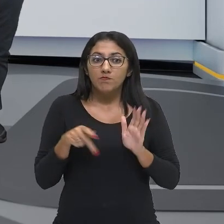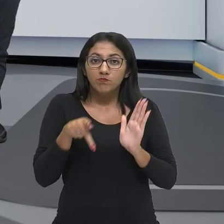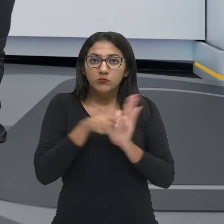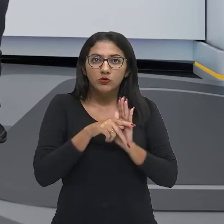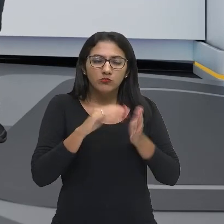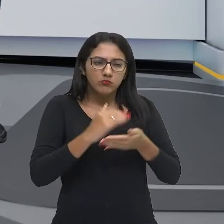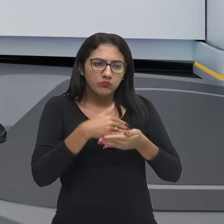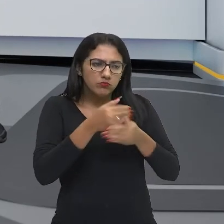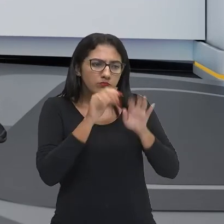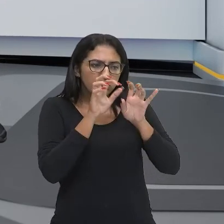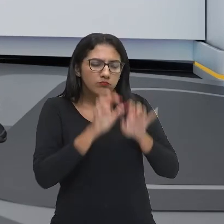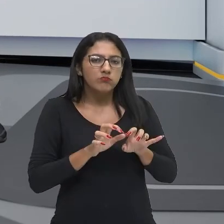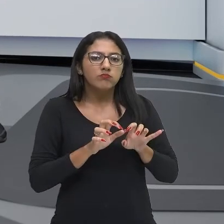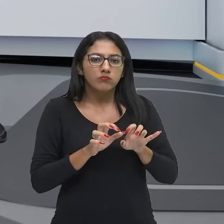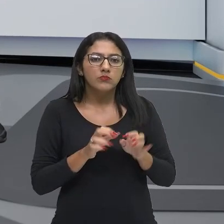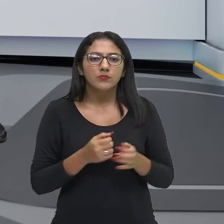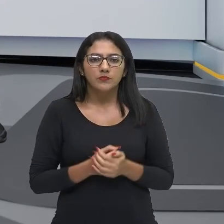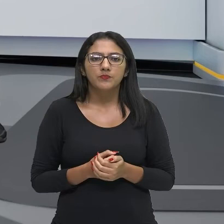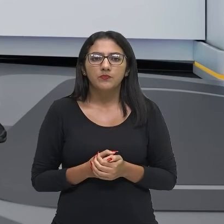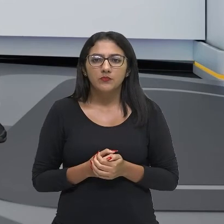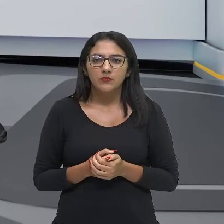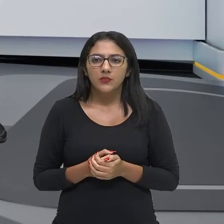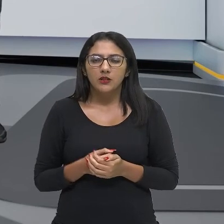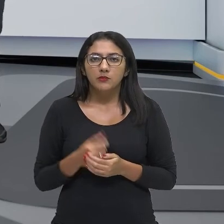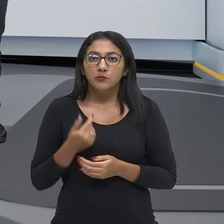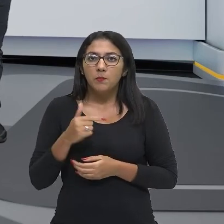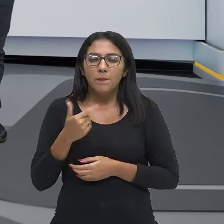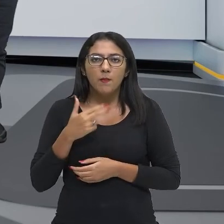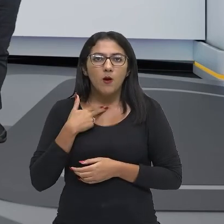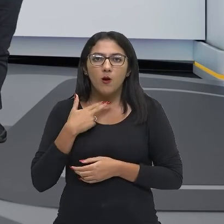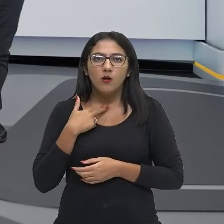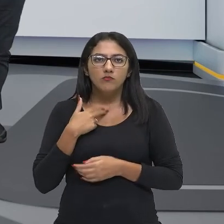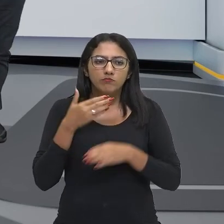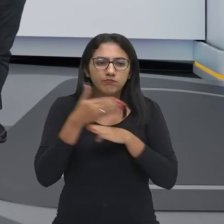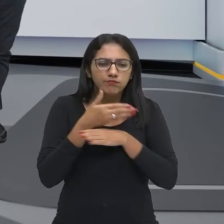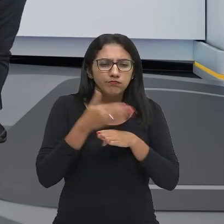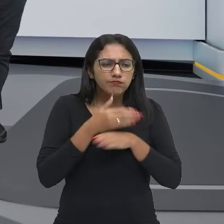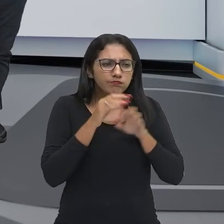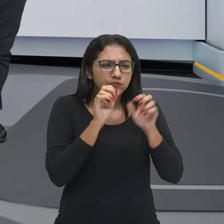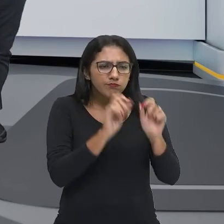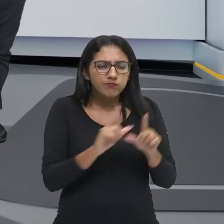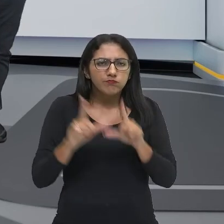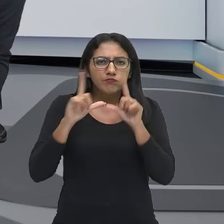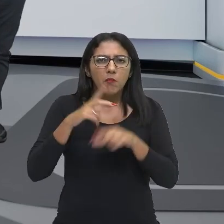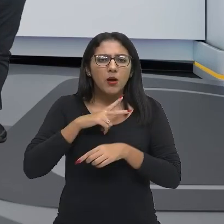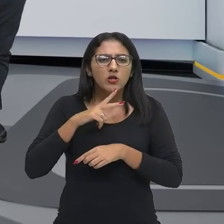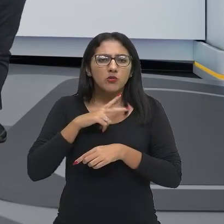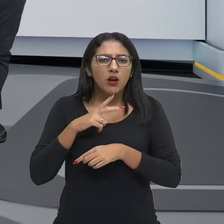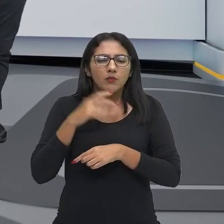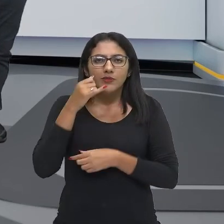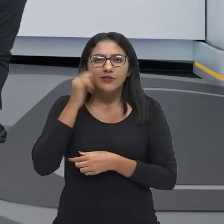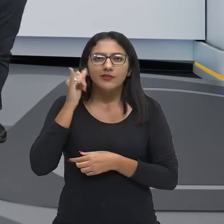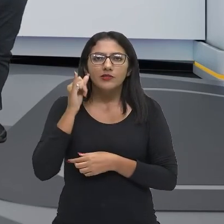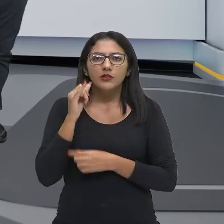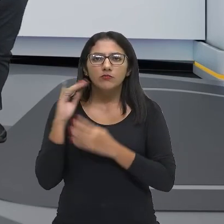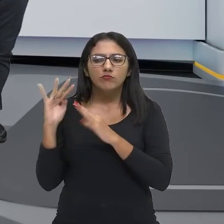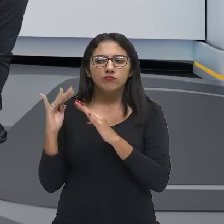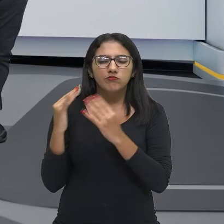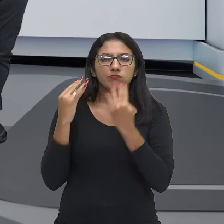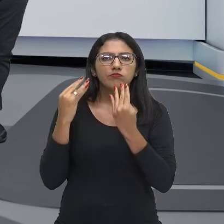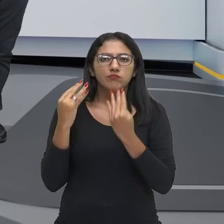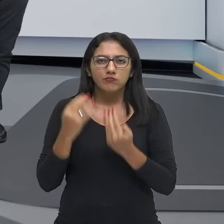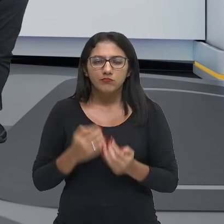a recomendação é que não fique acessando contas pessoais para não gerar distrações